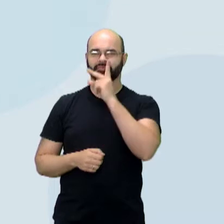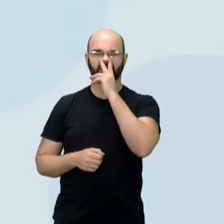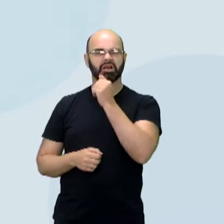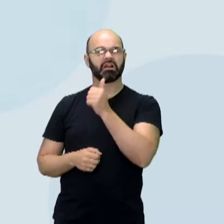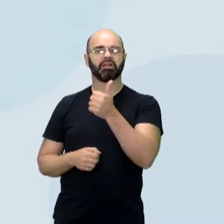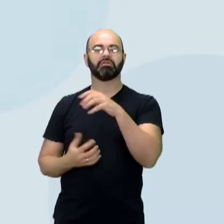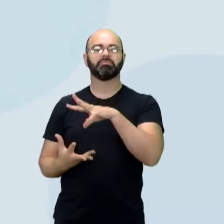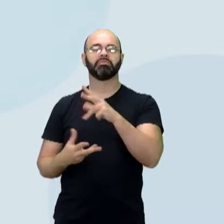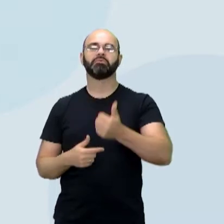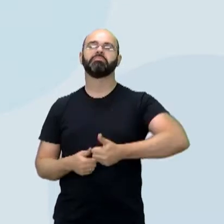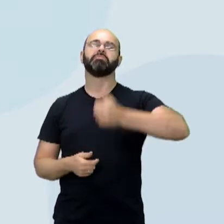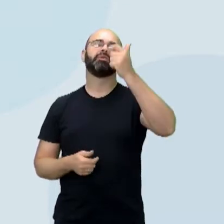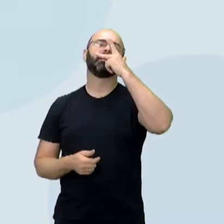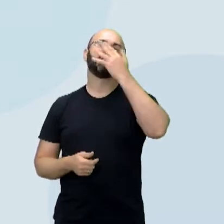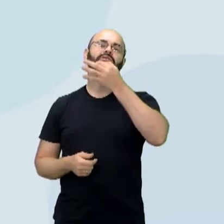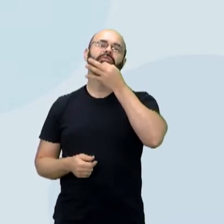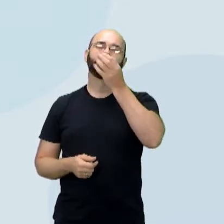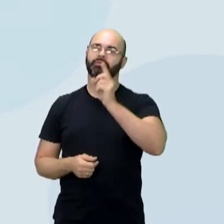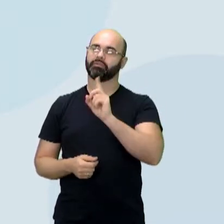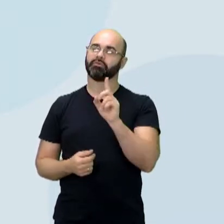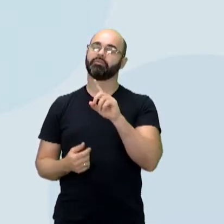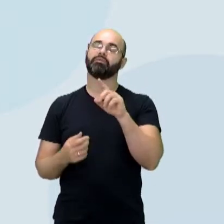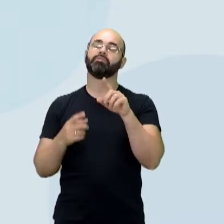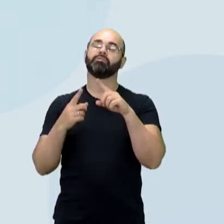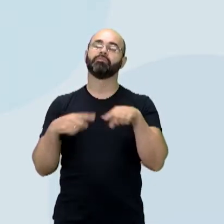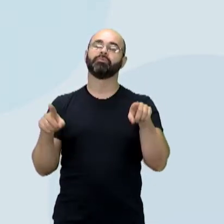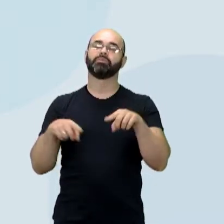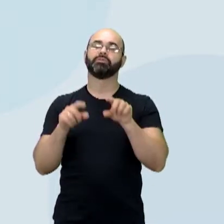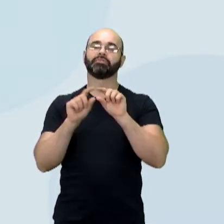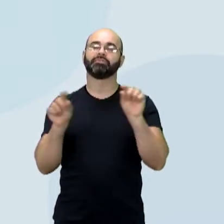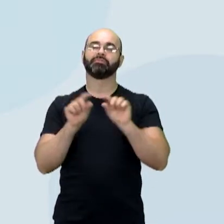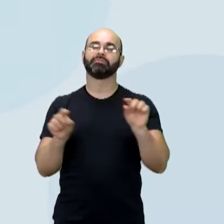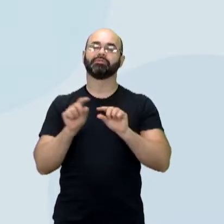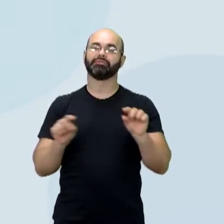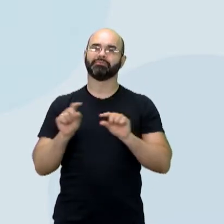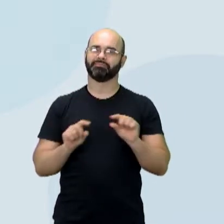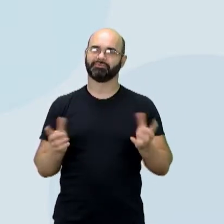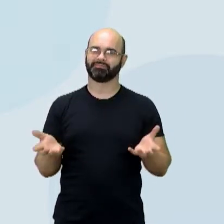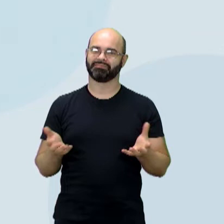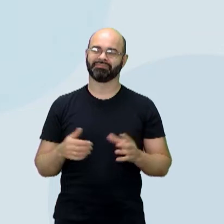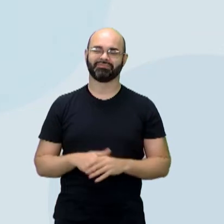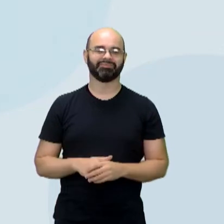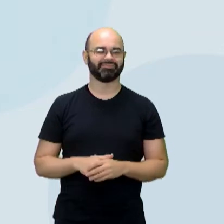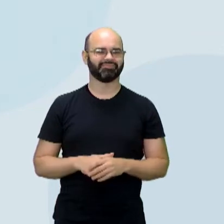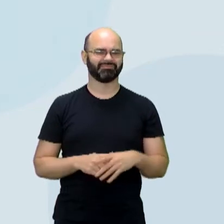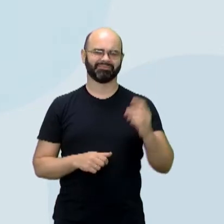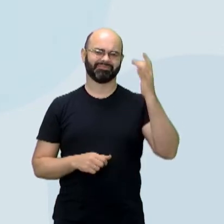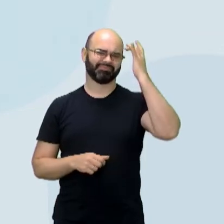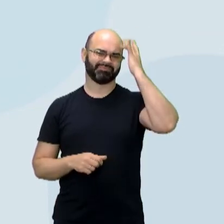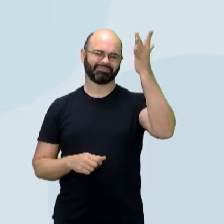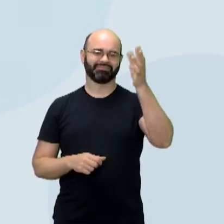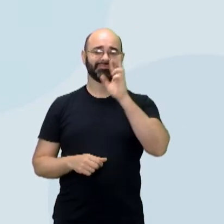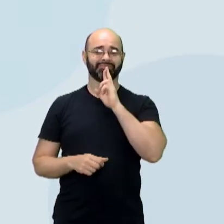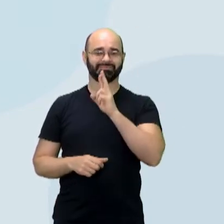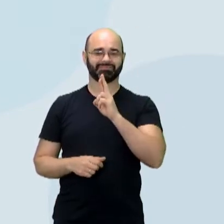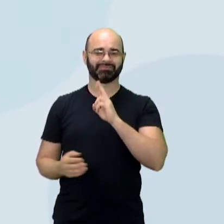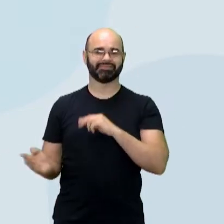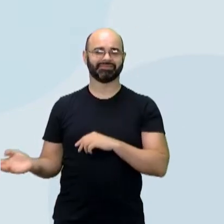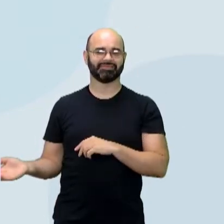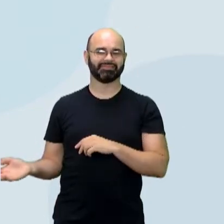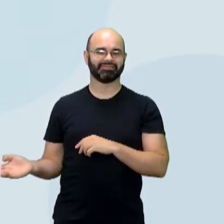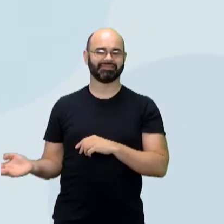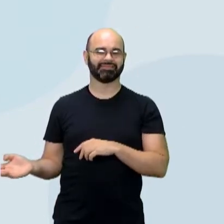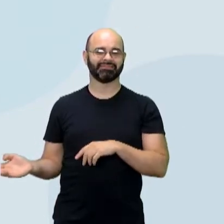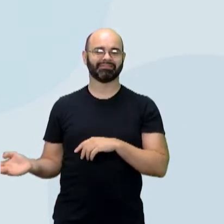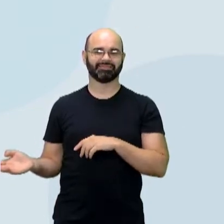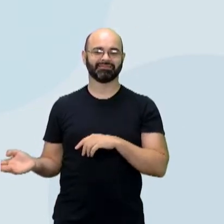divino no mundo. É o que a música diz, é o que a letra diz. Então, olha, tá tão fácil que a resposta é só você